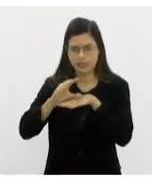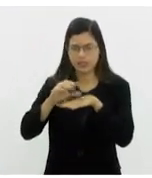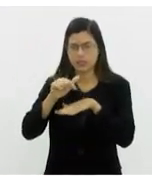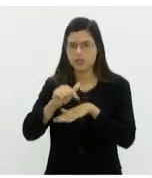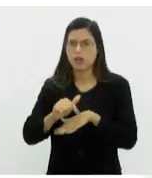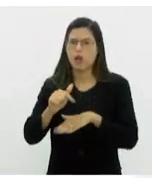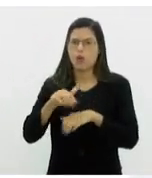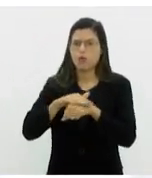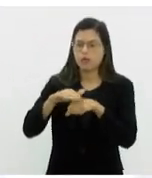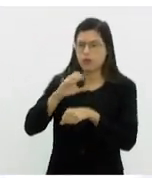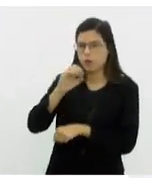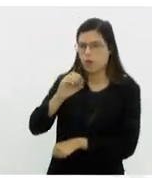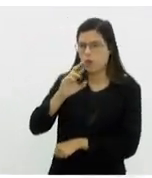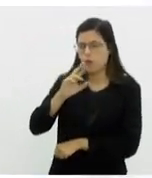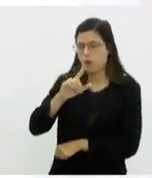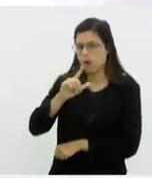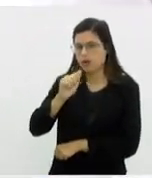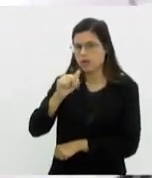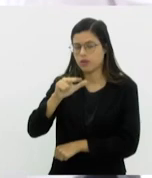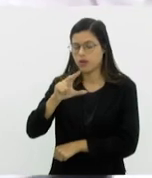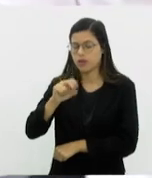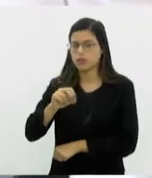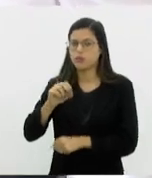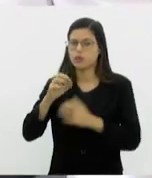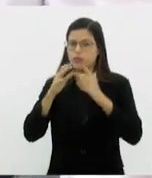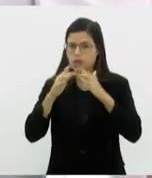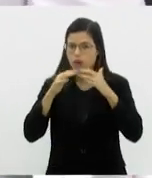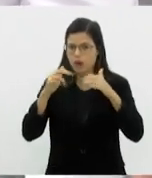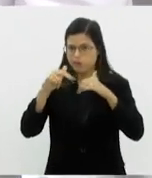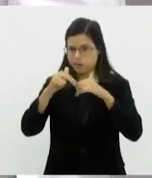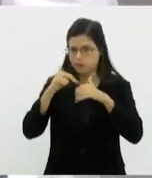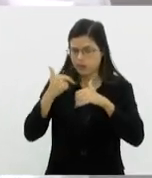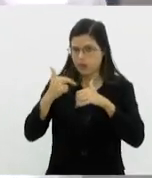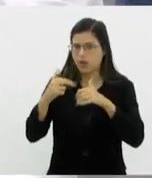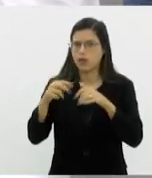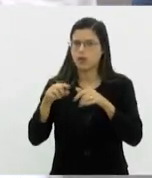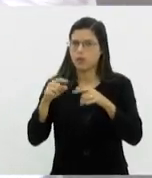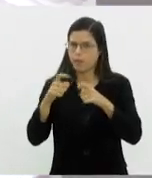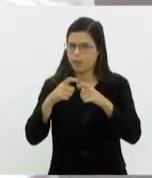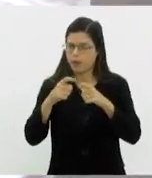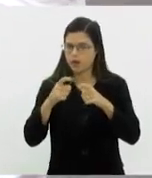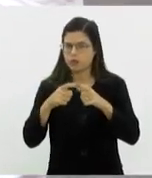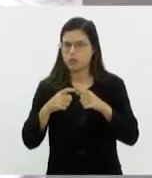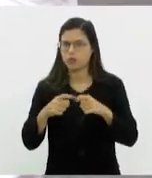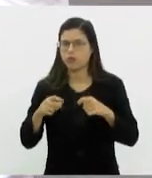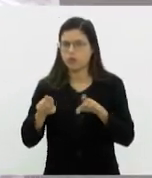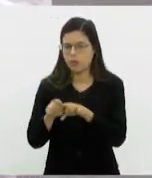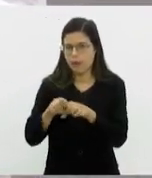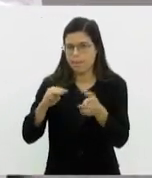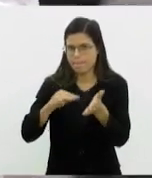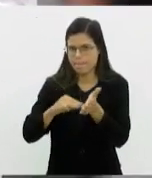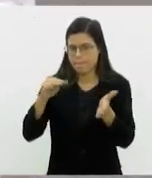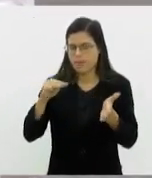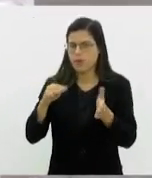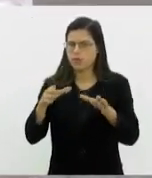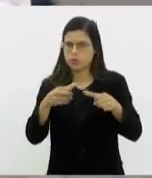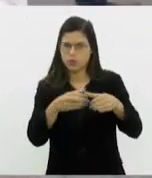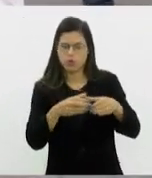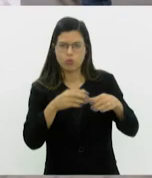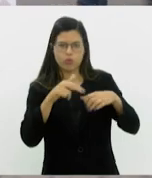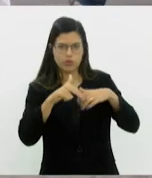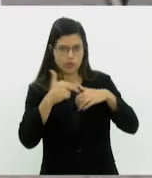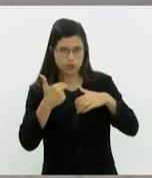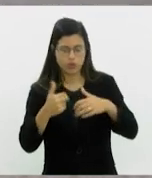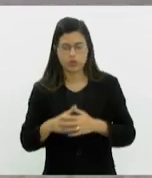o Orlando Maia, que é neurocirurgião e membro da Sociedade Brasileira de Cirurgiões. Doutor, devemos ter atenção a quais sinais? Bom